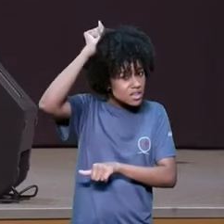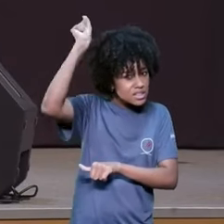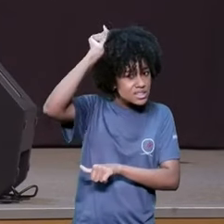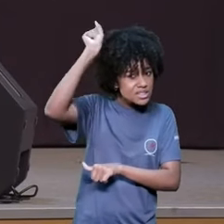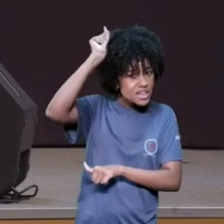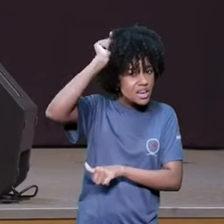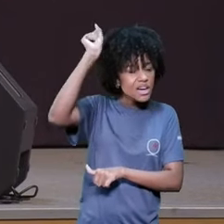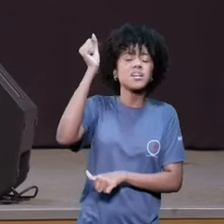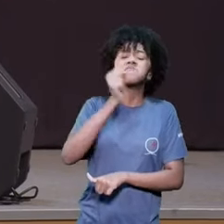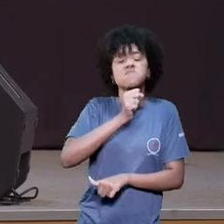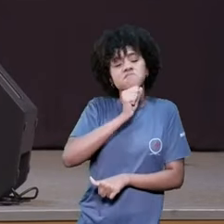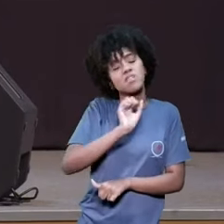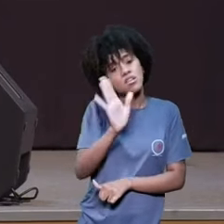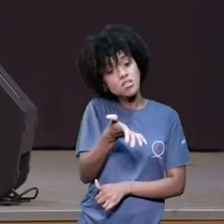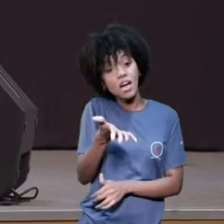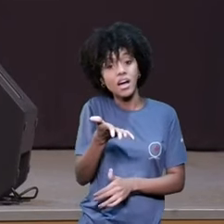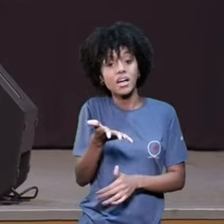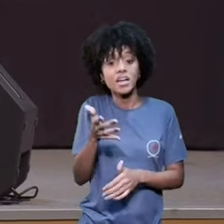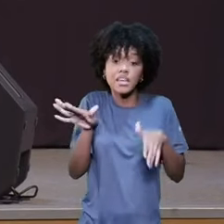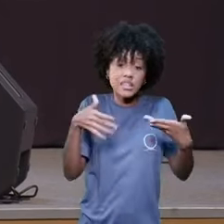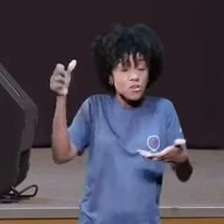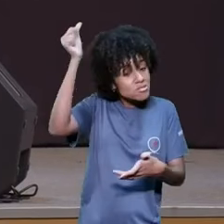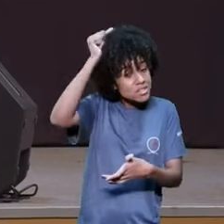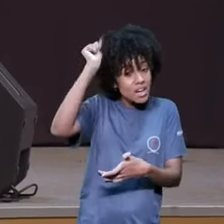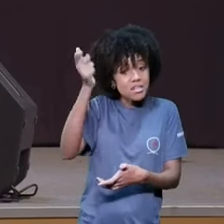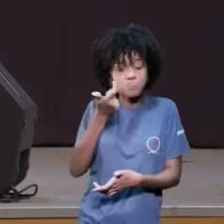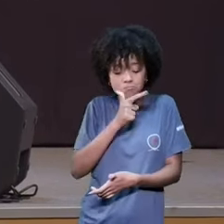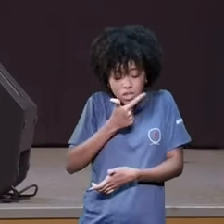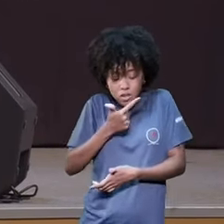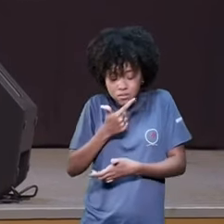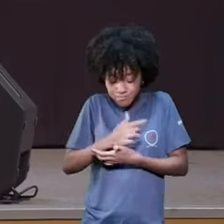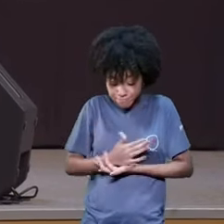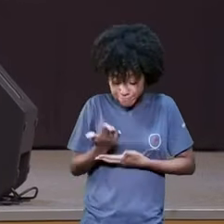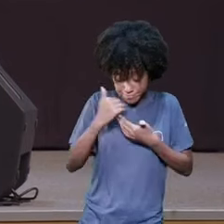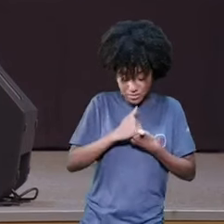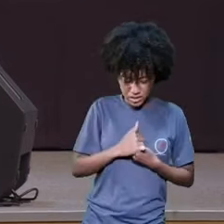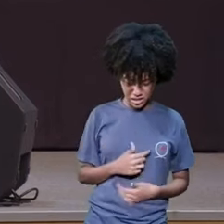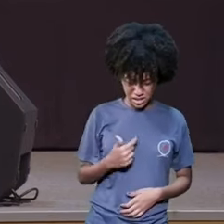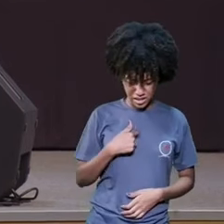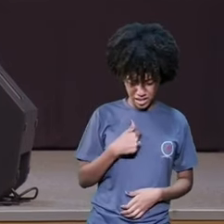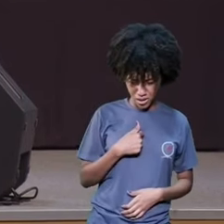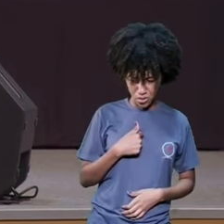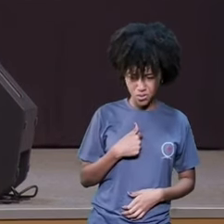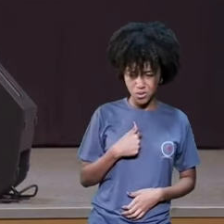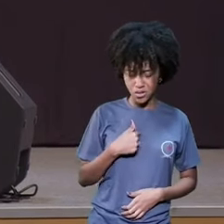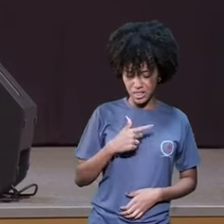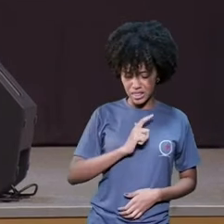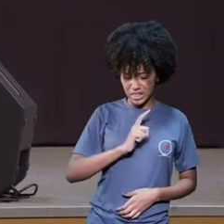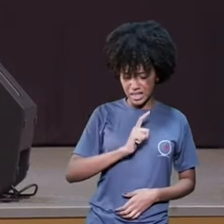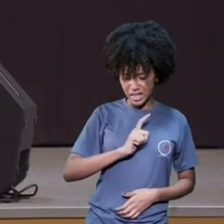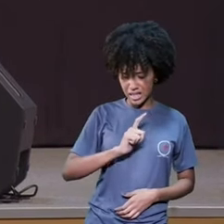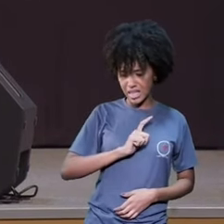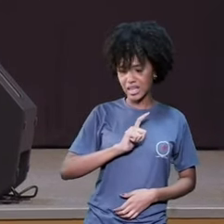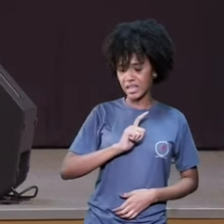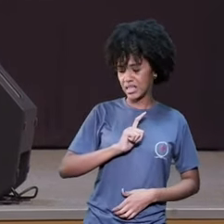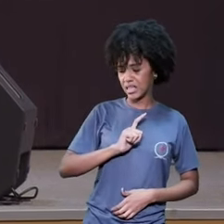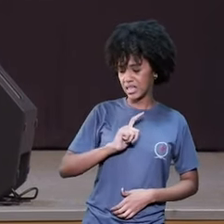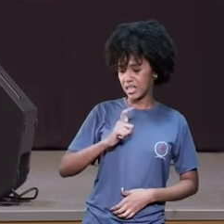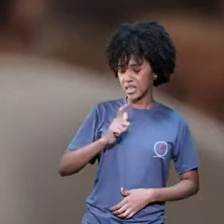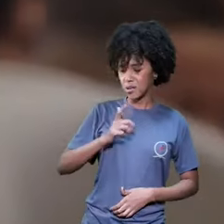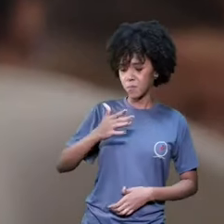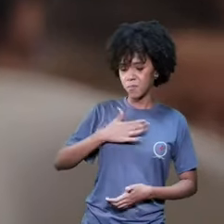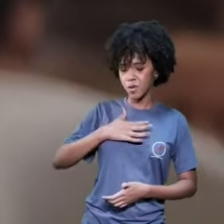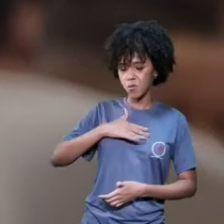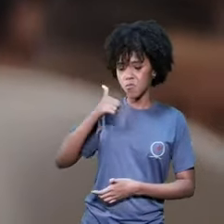isso Sara riu em seu íntimo, dizendo consigo mesma: Terei ainda, depois de velha e velho também meu senhor, terei ainda